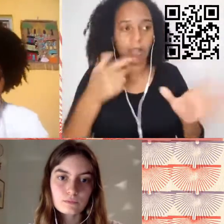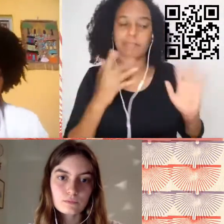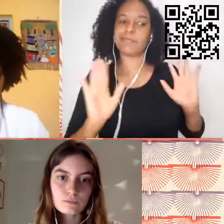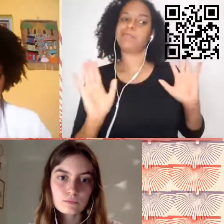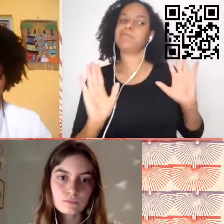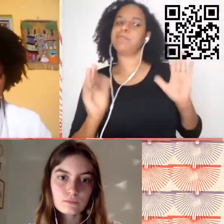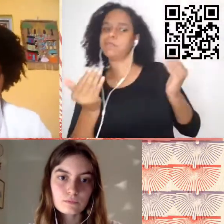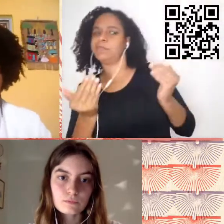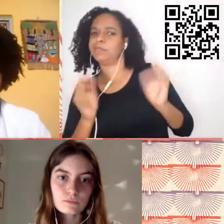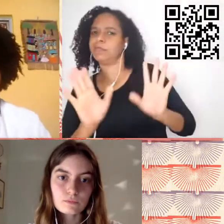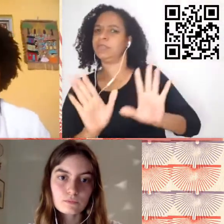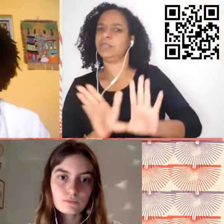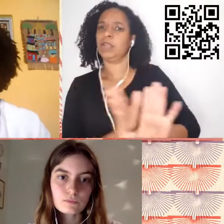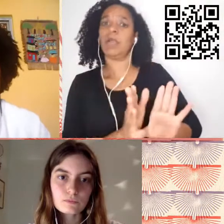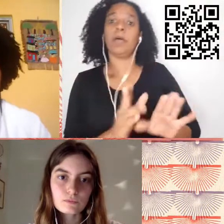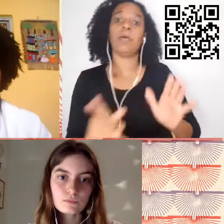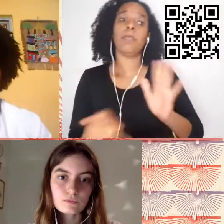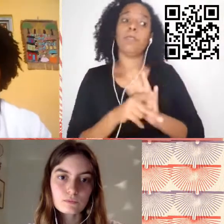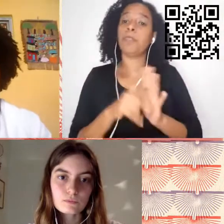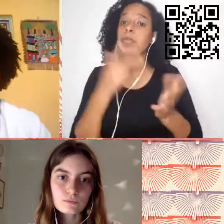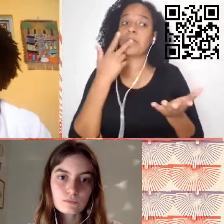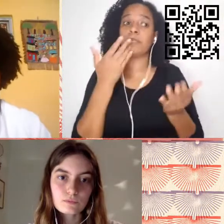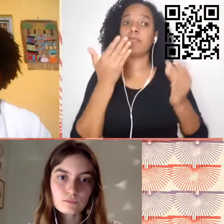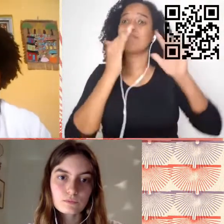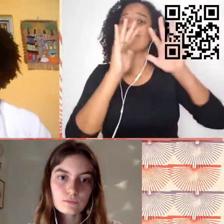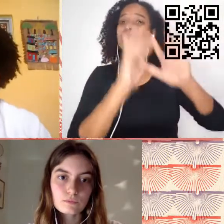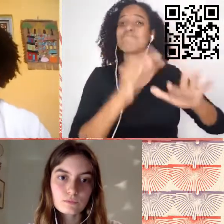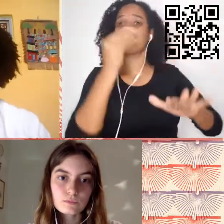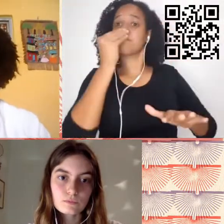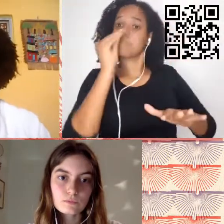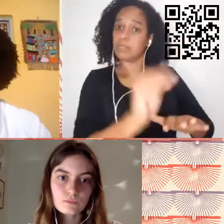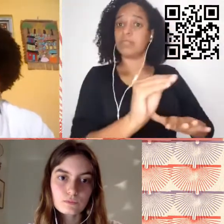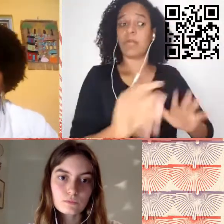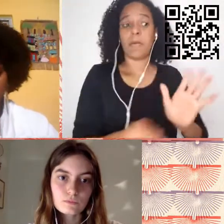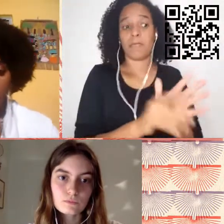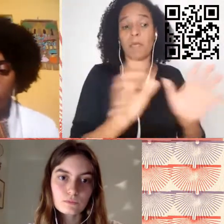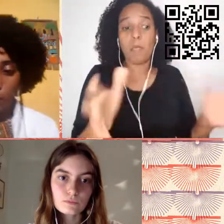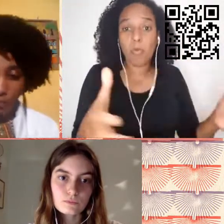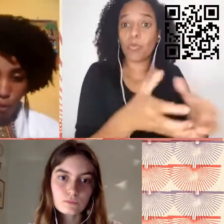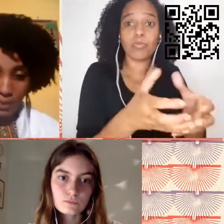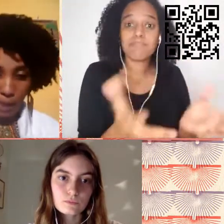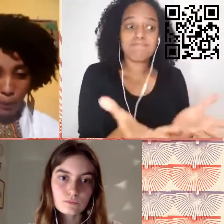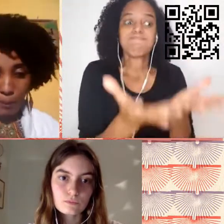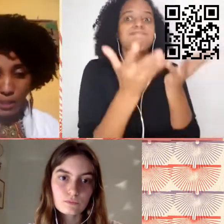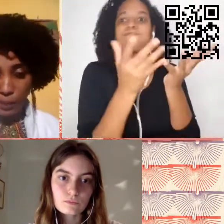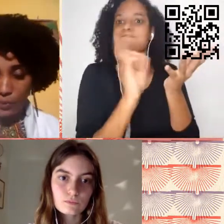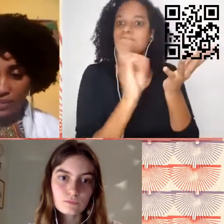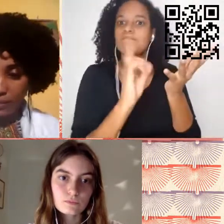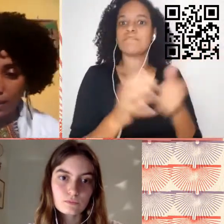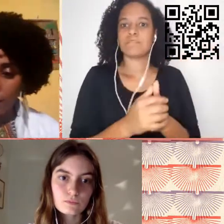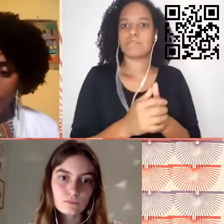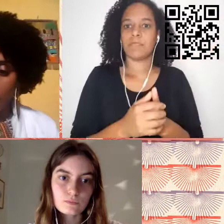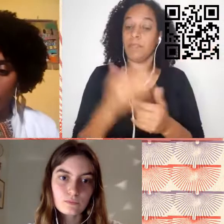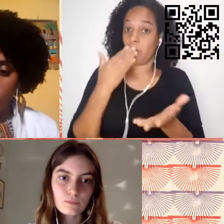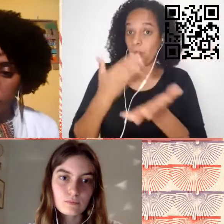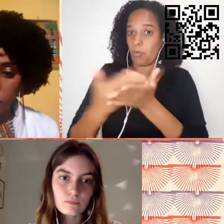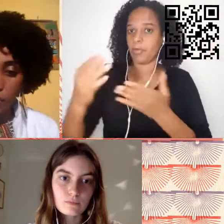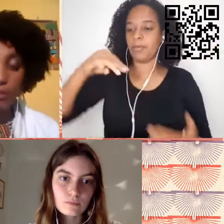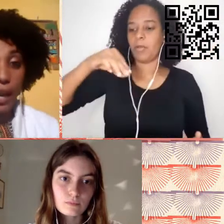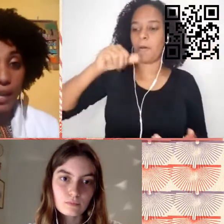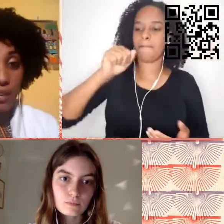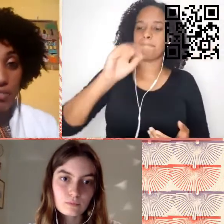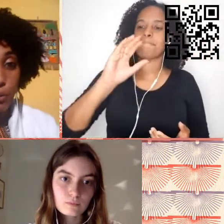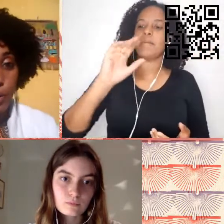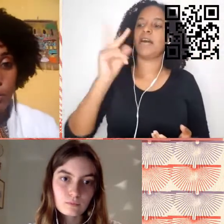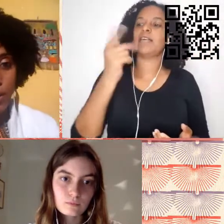Porque é um lugar que foi dado de desprestígio mesmo da existência desses povos. Então, vou começar pelo Machado de Assis. Então, quando a